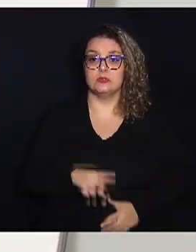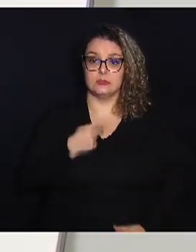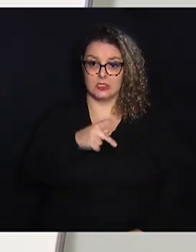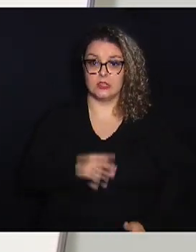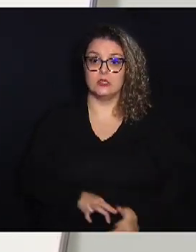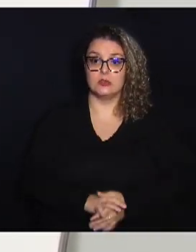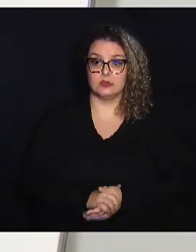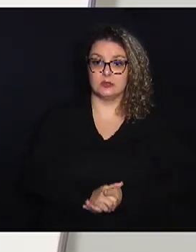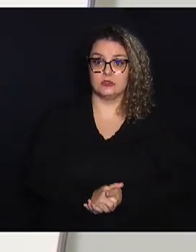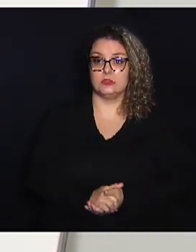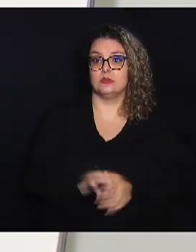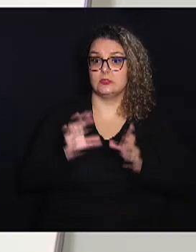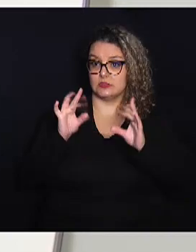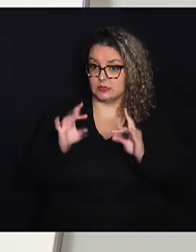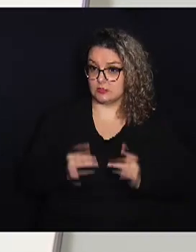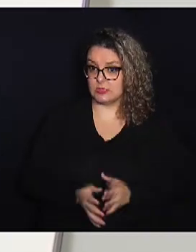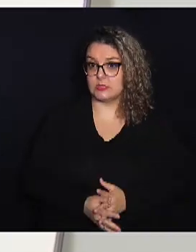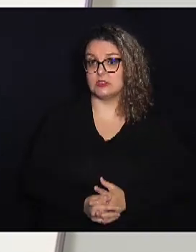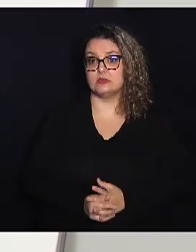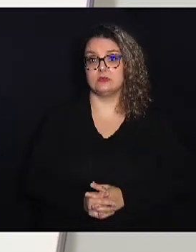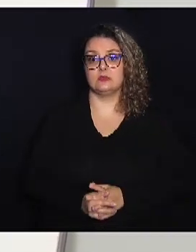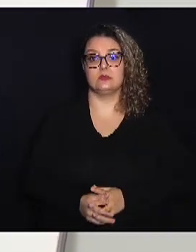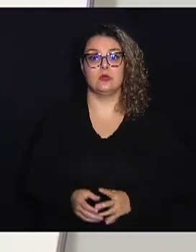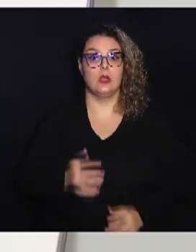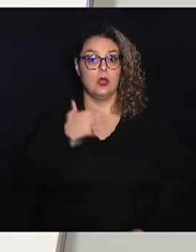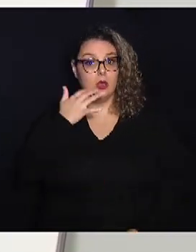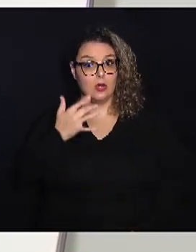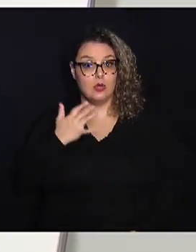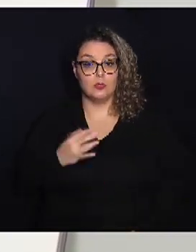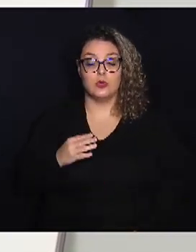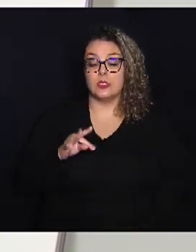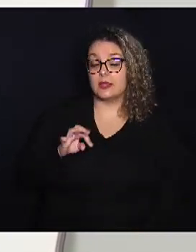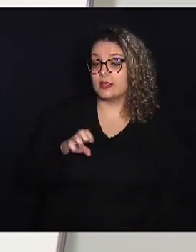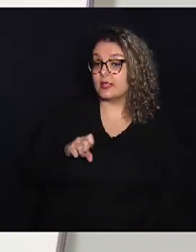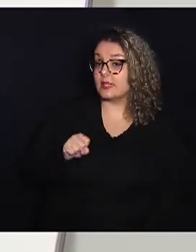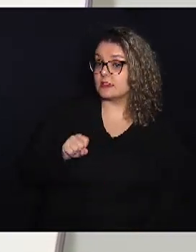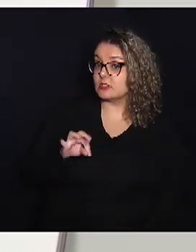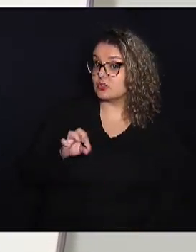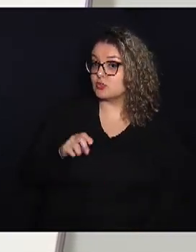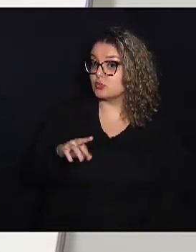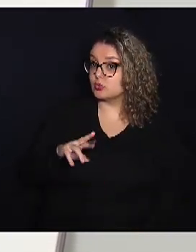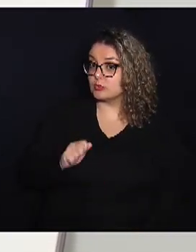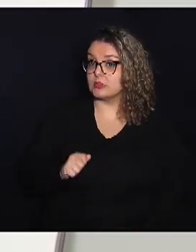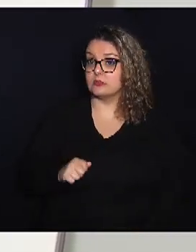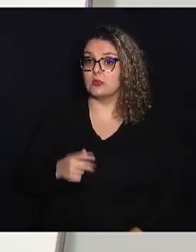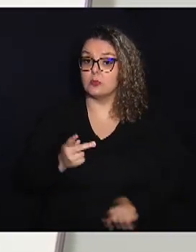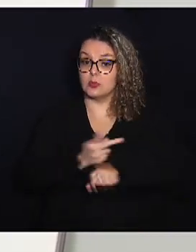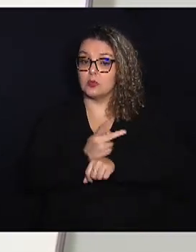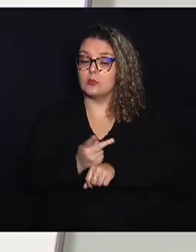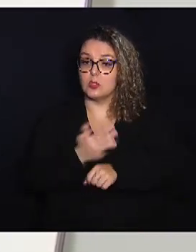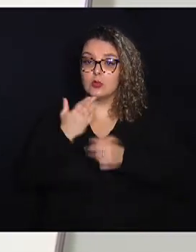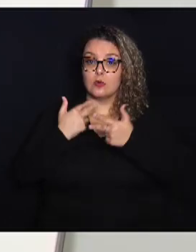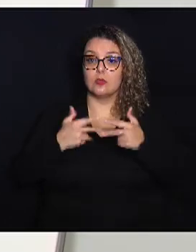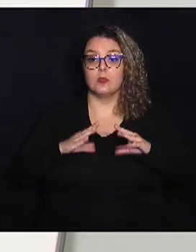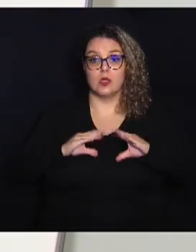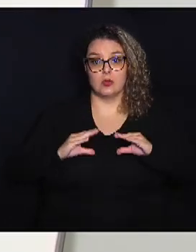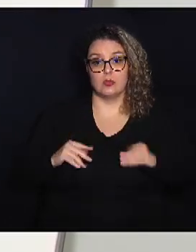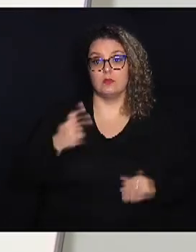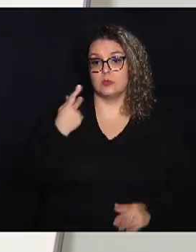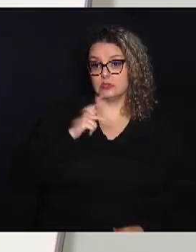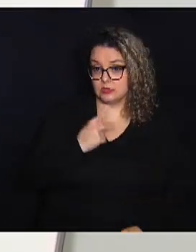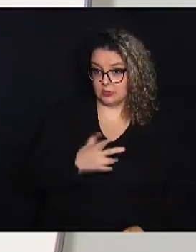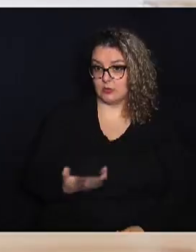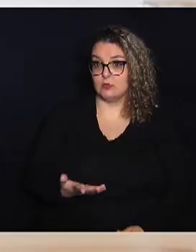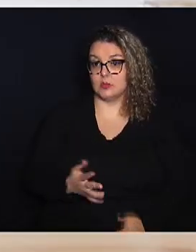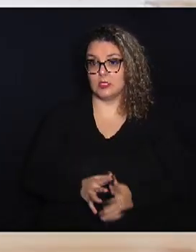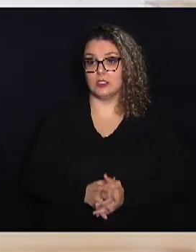ser específicas, então normalmente é por cor, por textura, ela vai buscando aquele alimento que é mais confortável